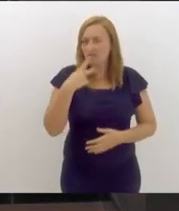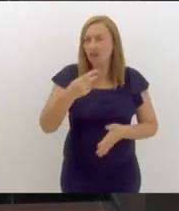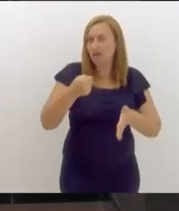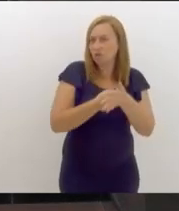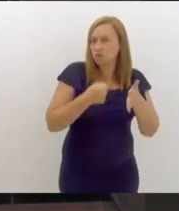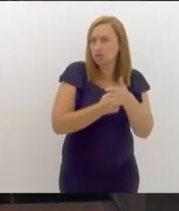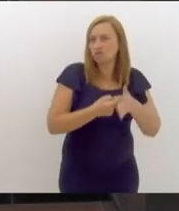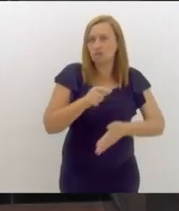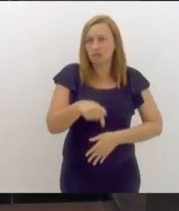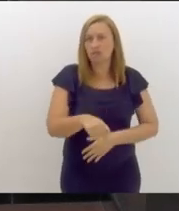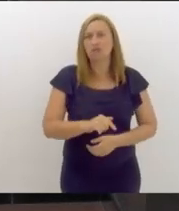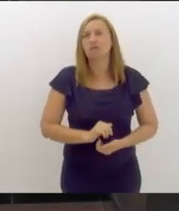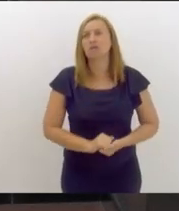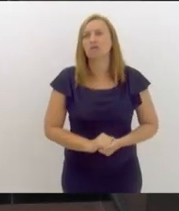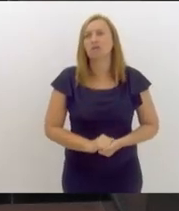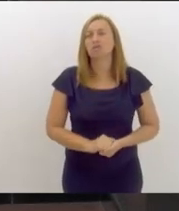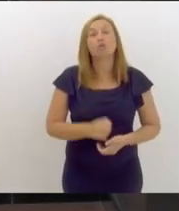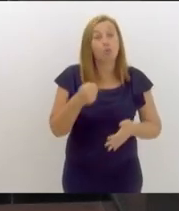lutando